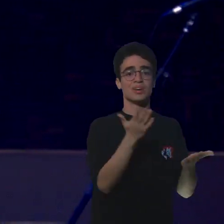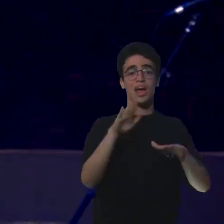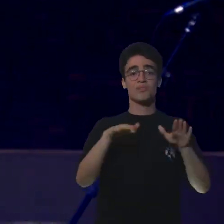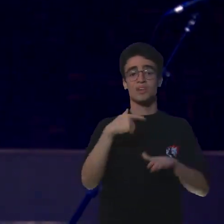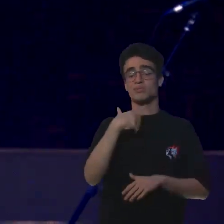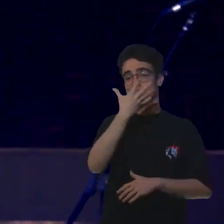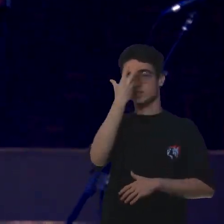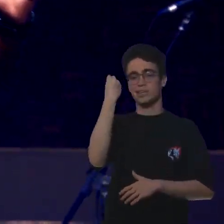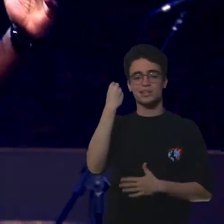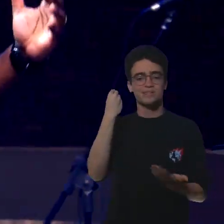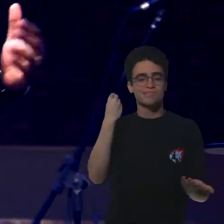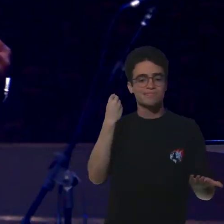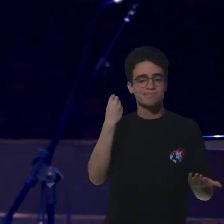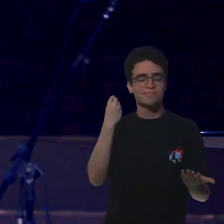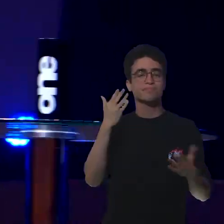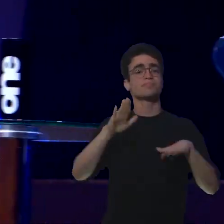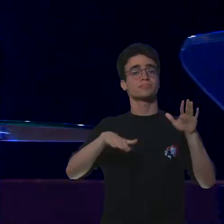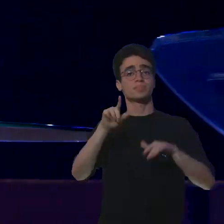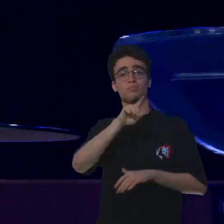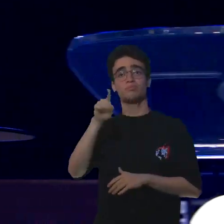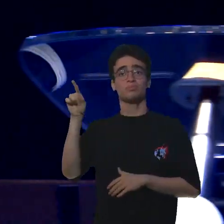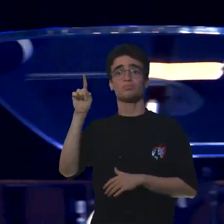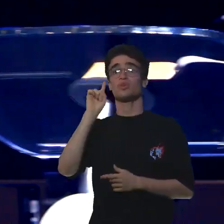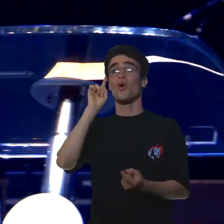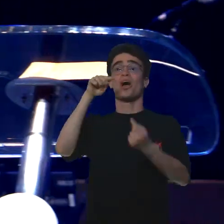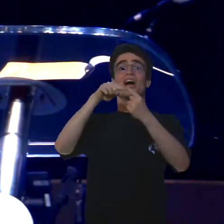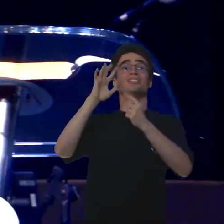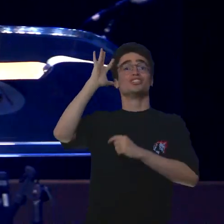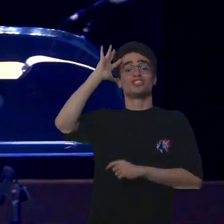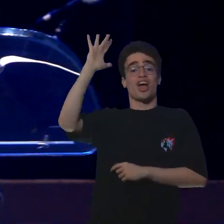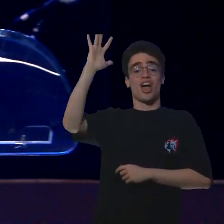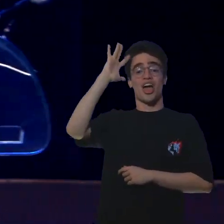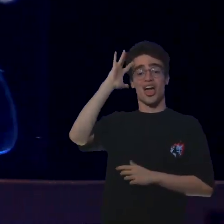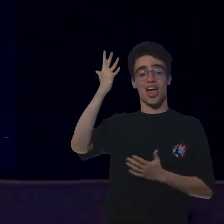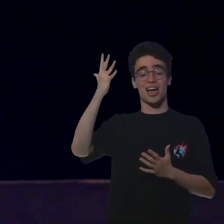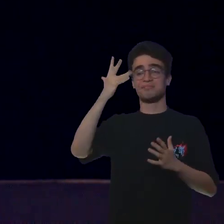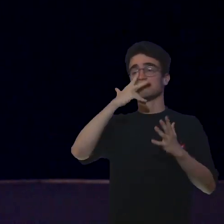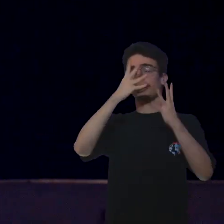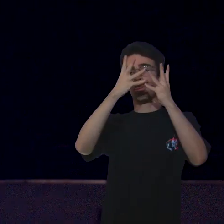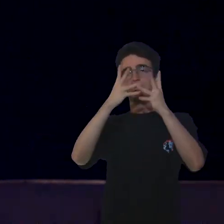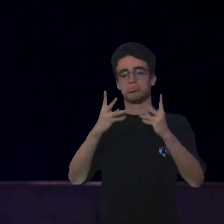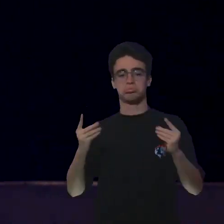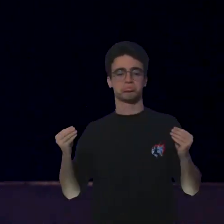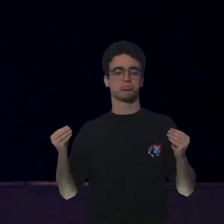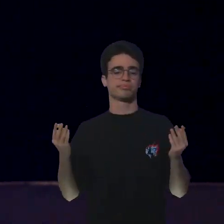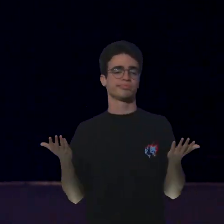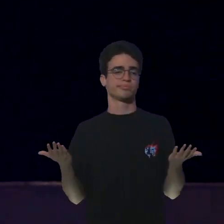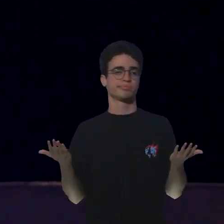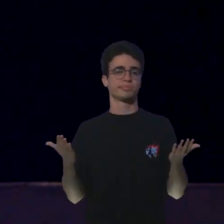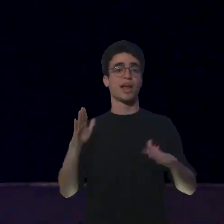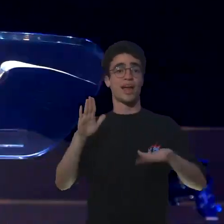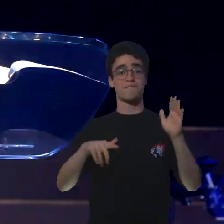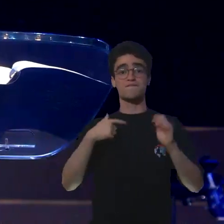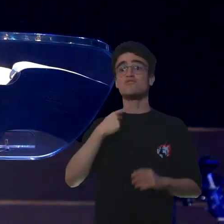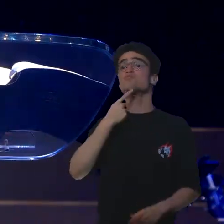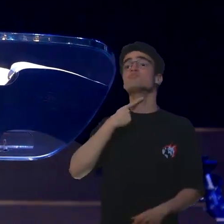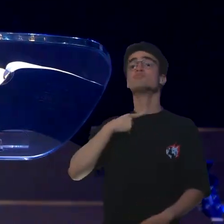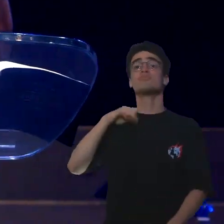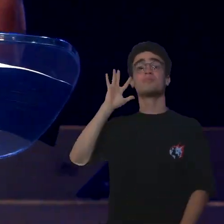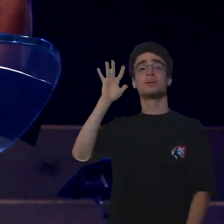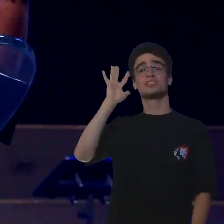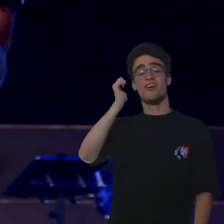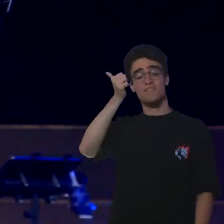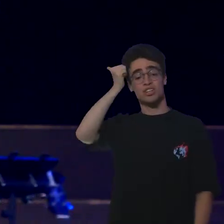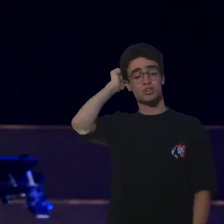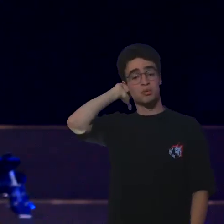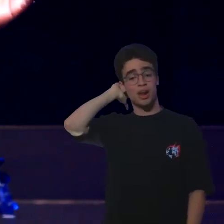esquecemos. Talvez um sonho que você tenha ou tinha e ele se frustrou. Talvez um vestibular que você prestou no final